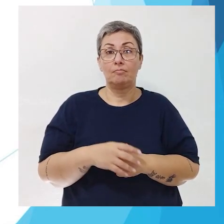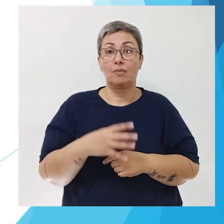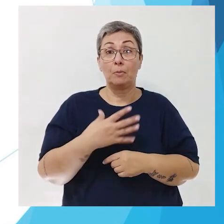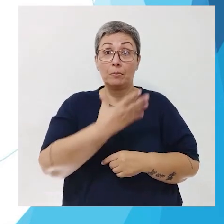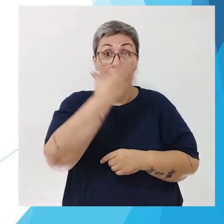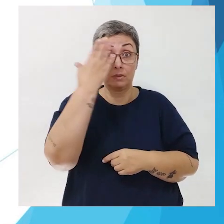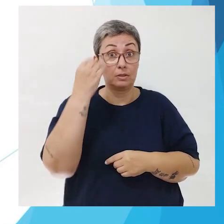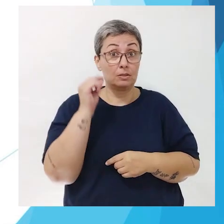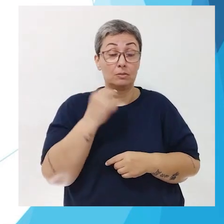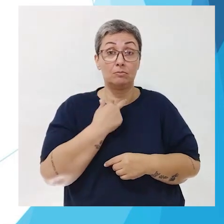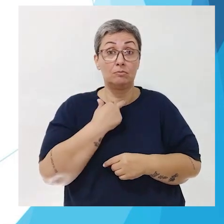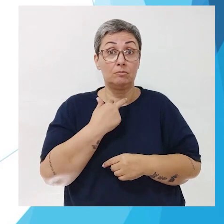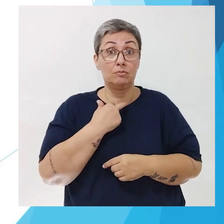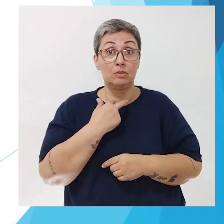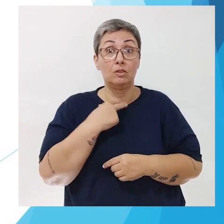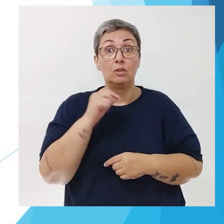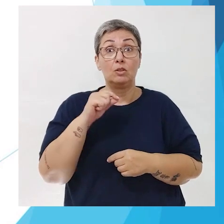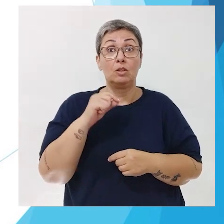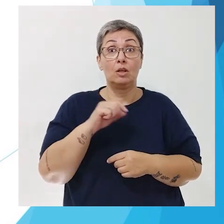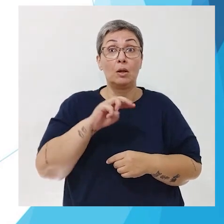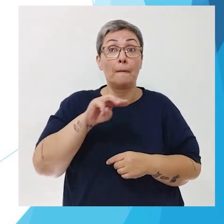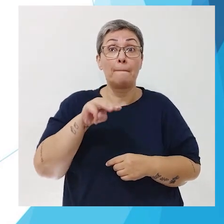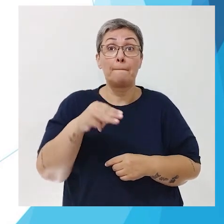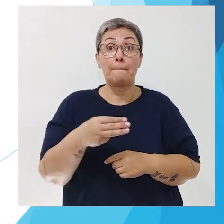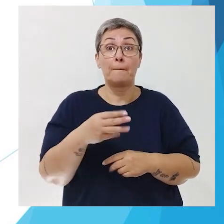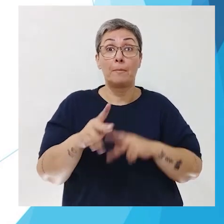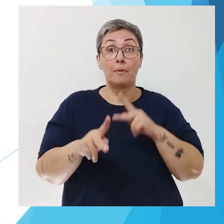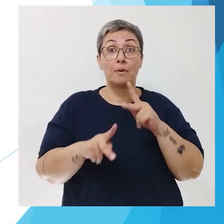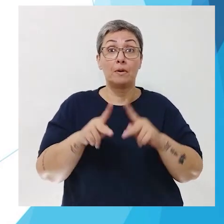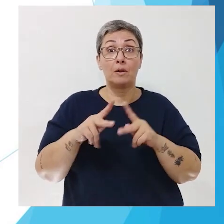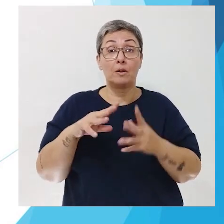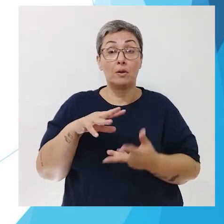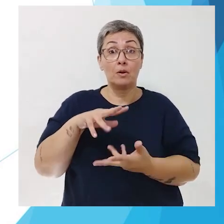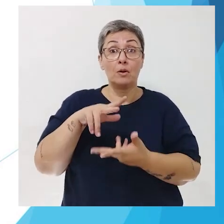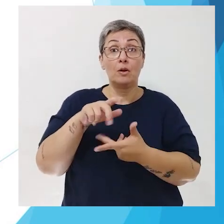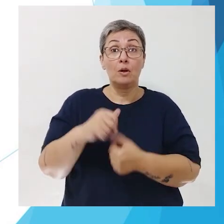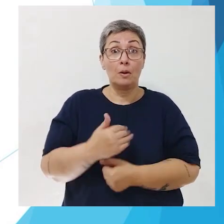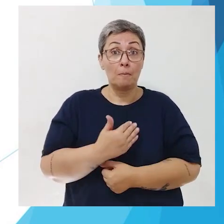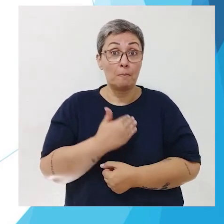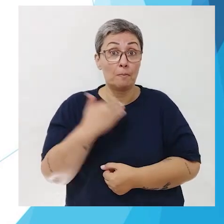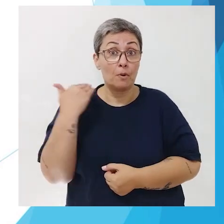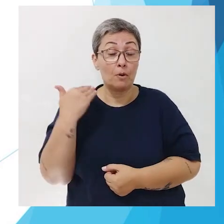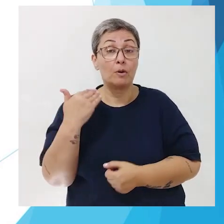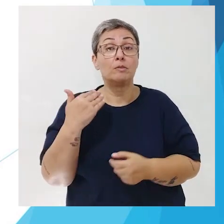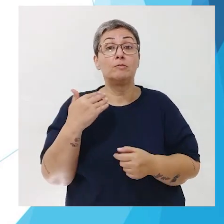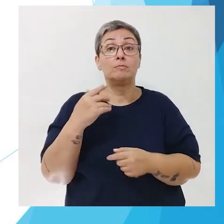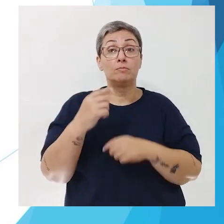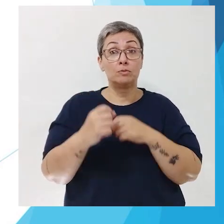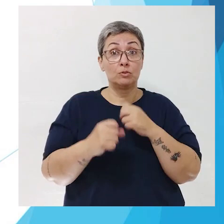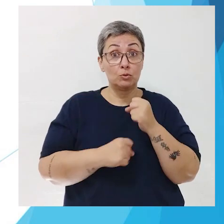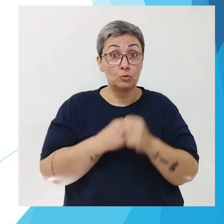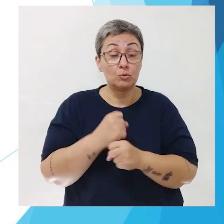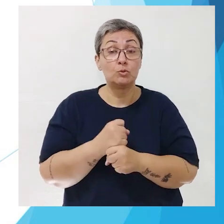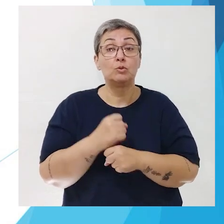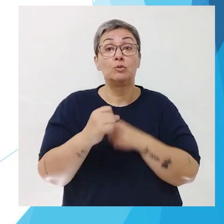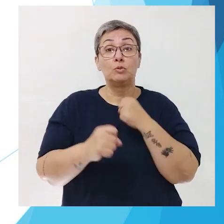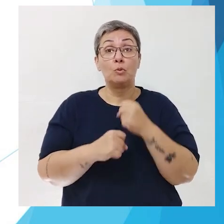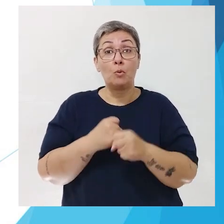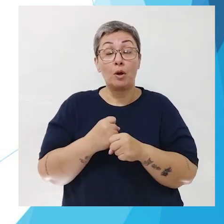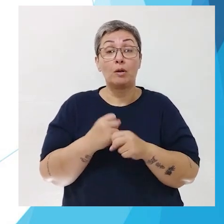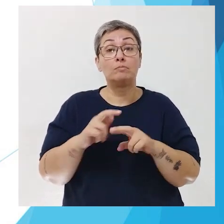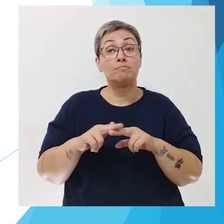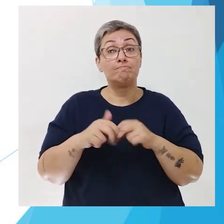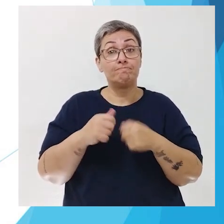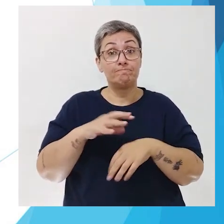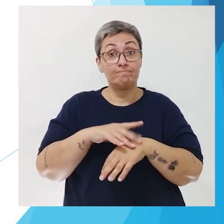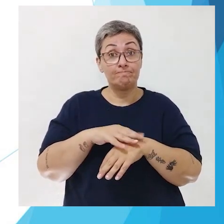Não nos esqueçamos de que milhões de pessoas em todo o mundo morrem por ano devido a